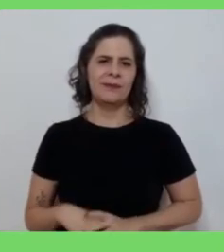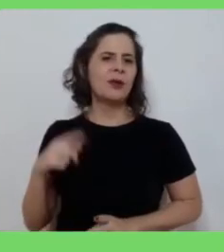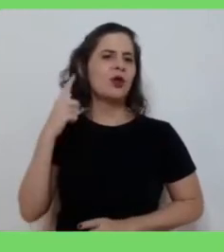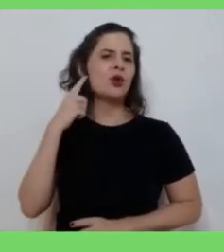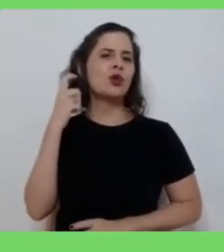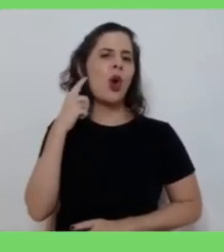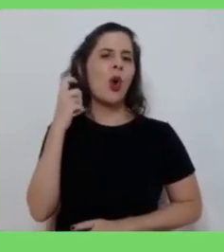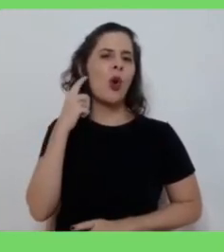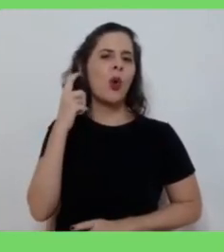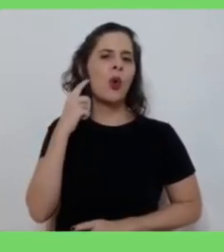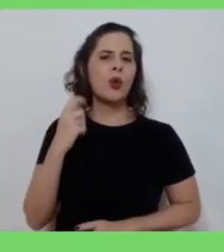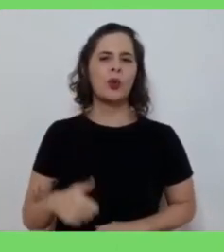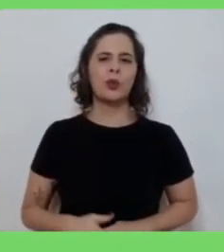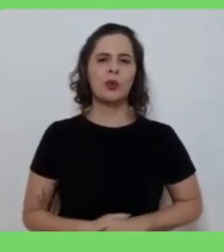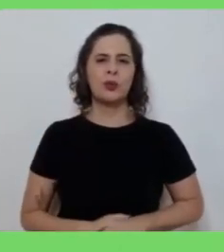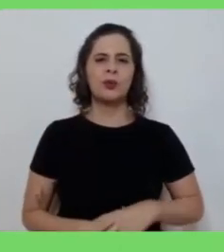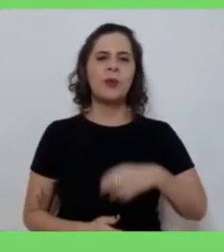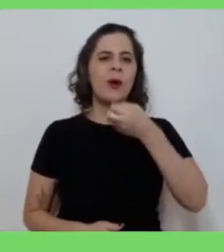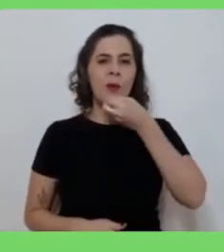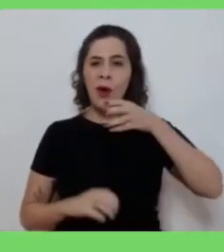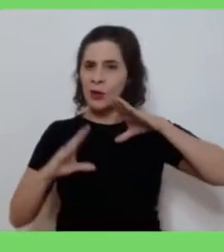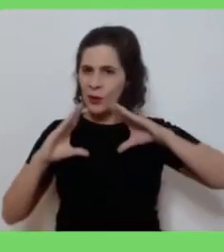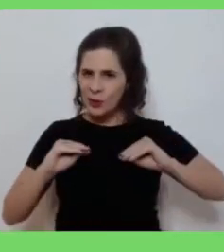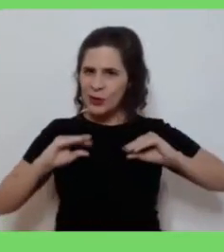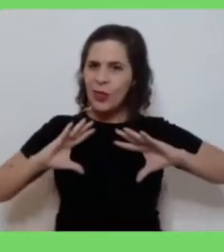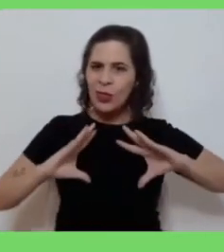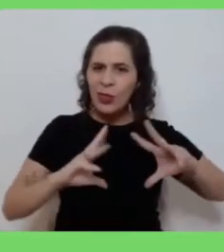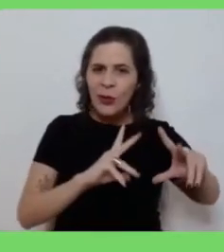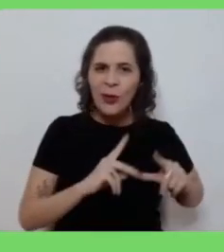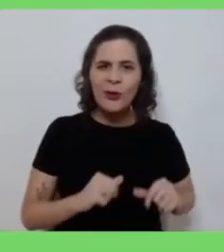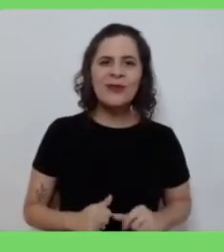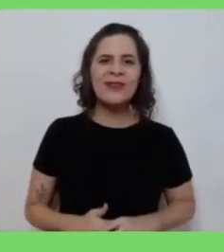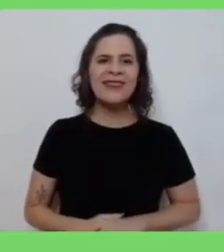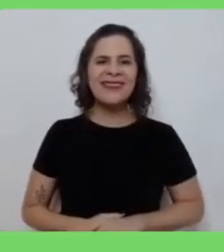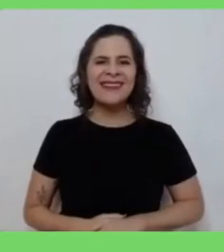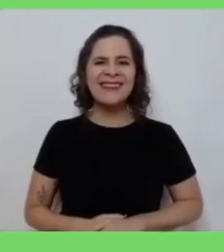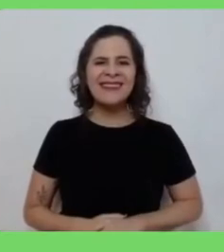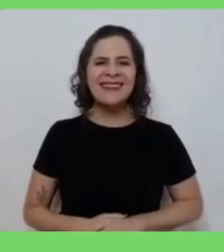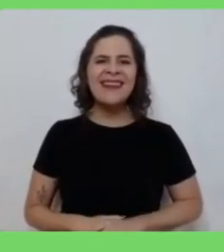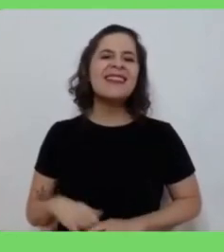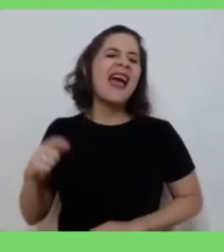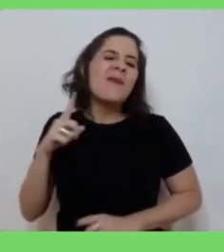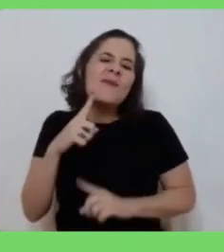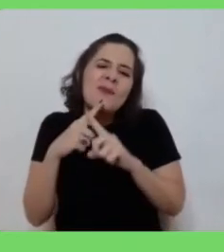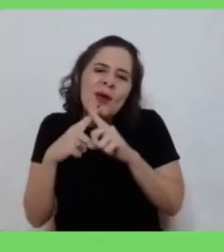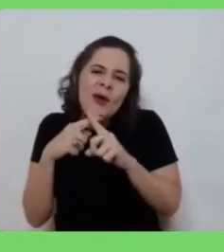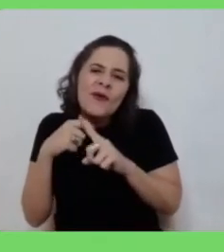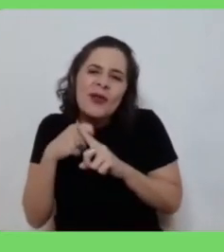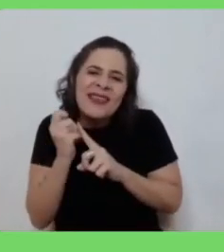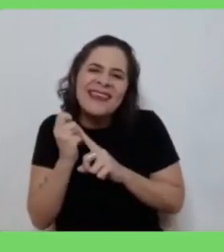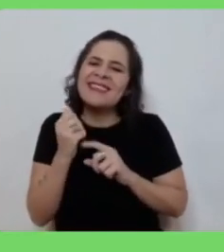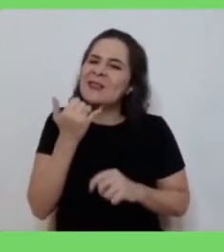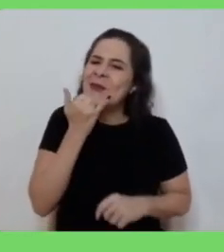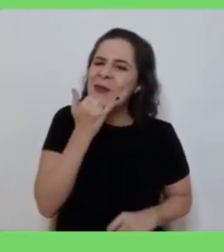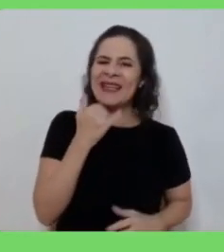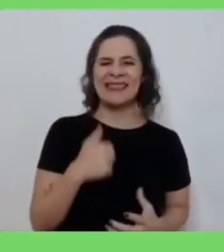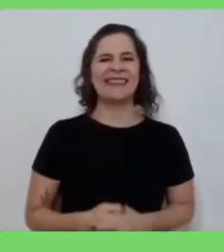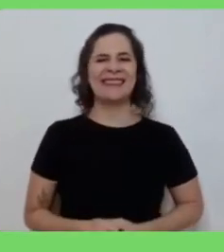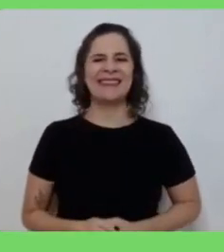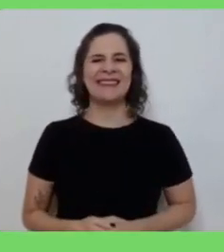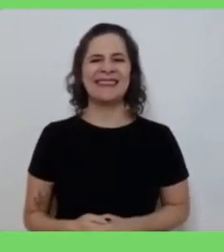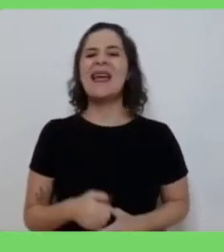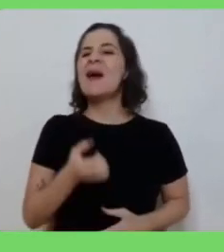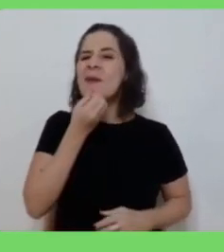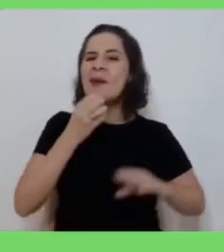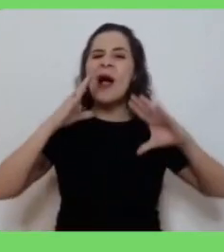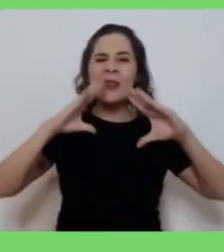a boa noite a todos eh e a todas Meu microfone tá mutado desculpa Érica Vai lá boa